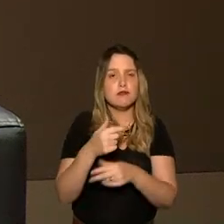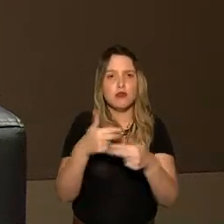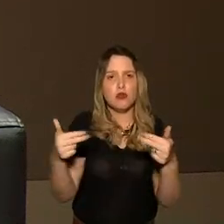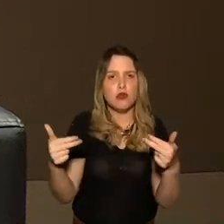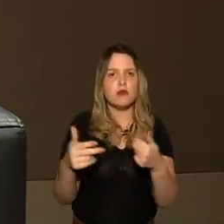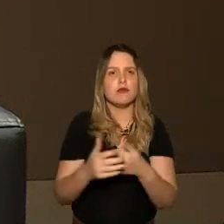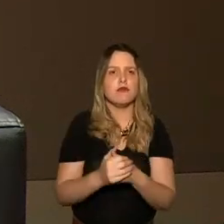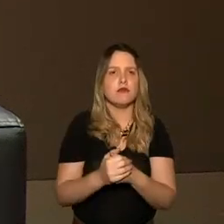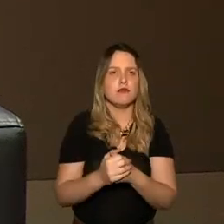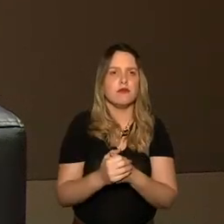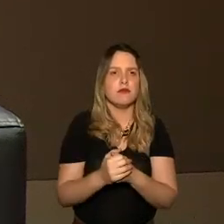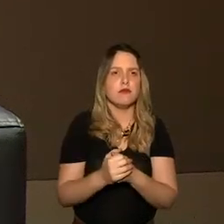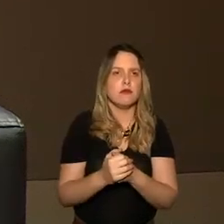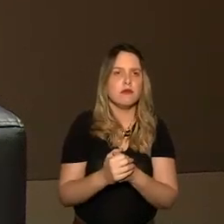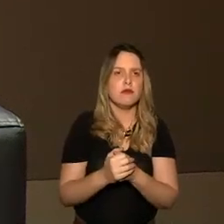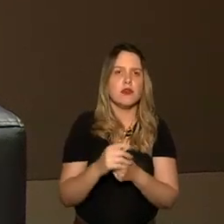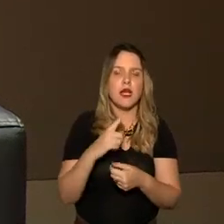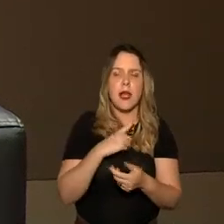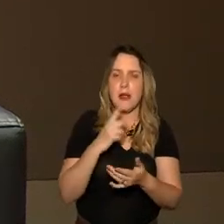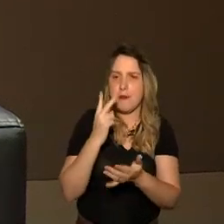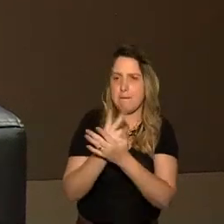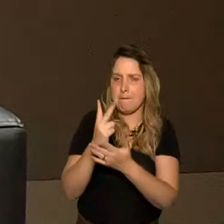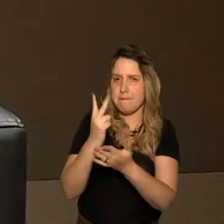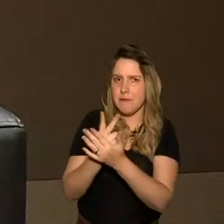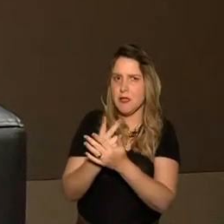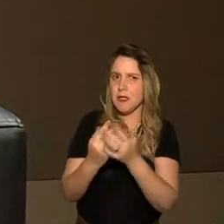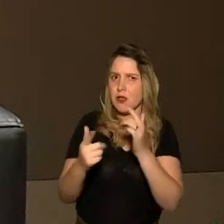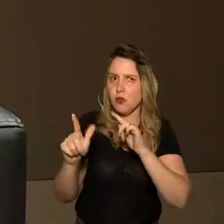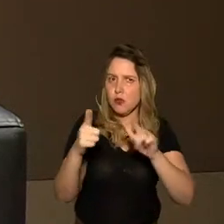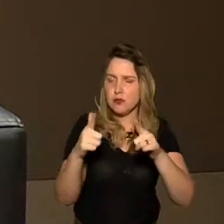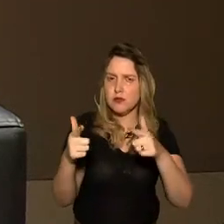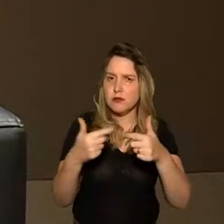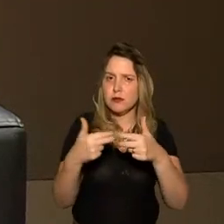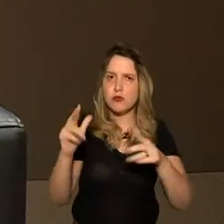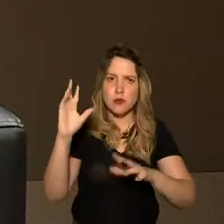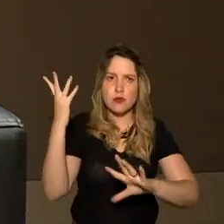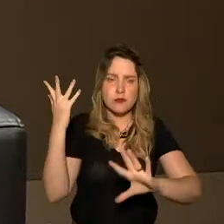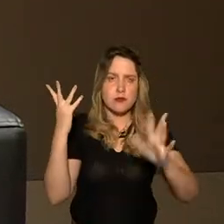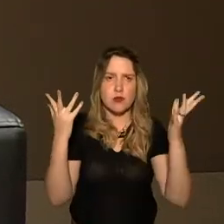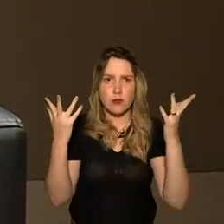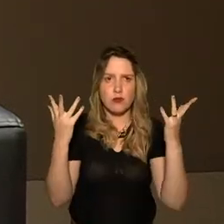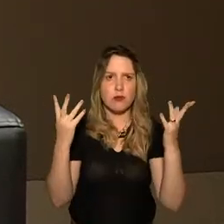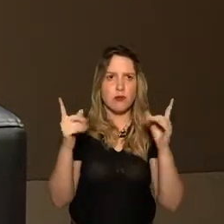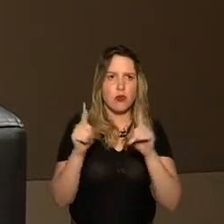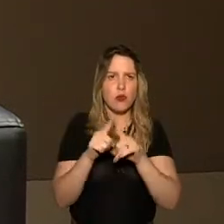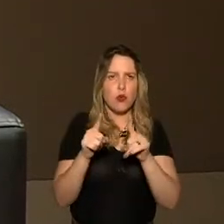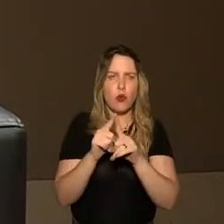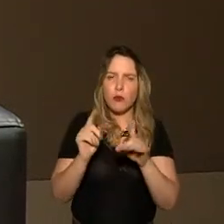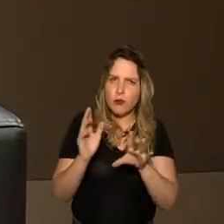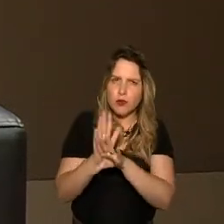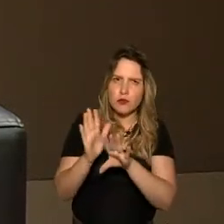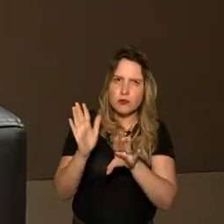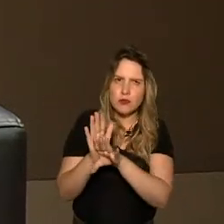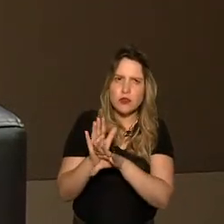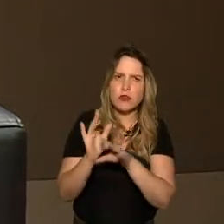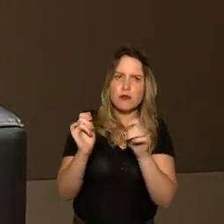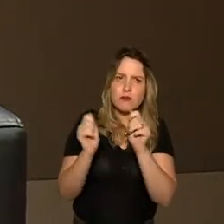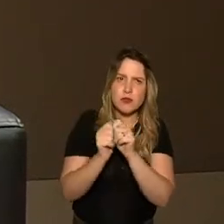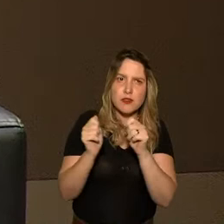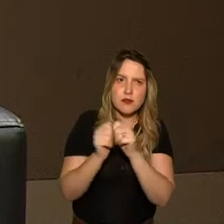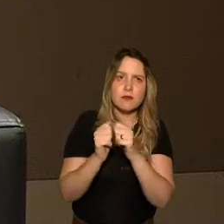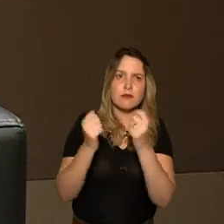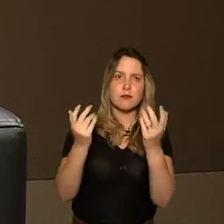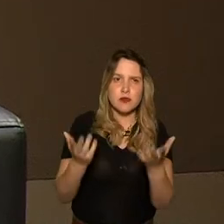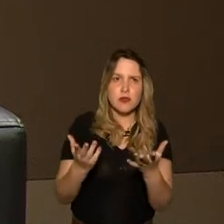sim mas acho que quando tem essa aproximação né do gestor do responsável que participa